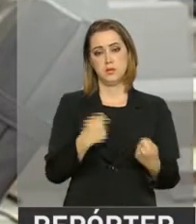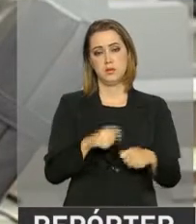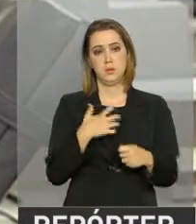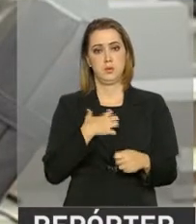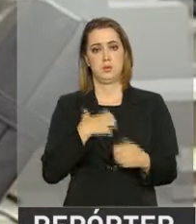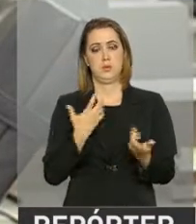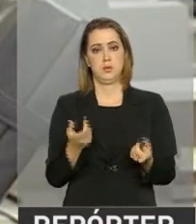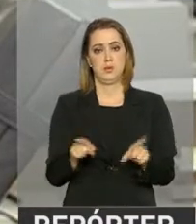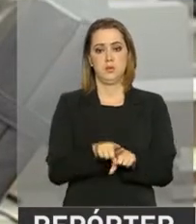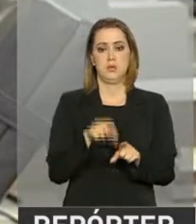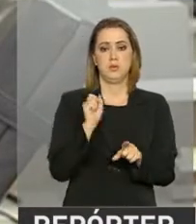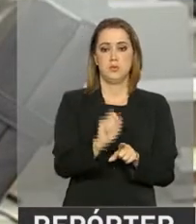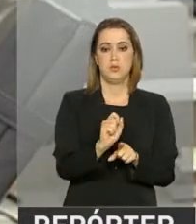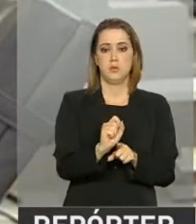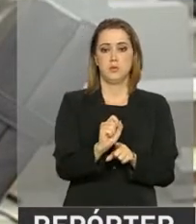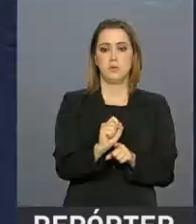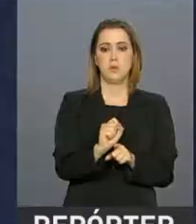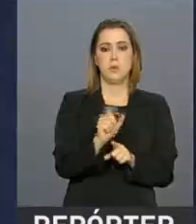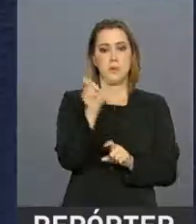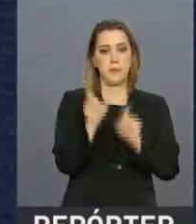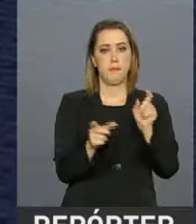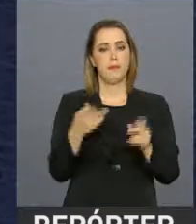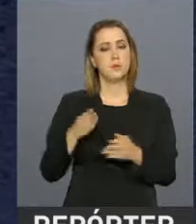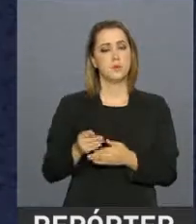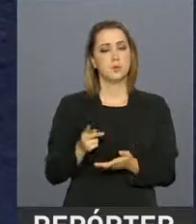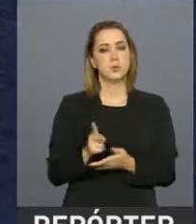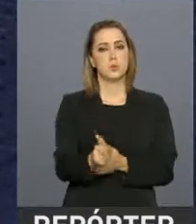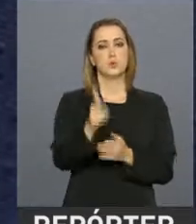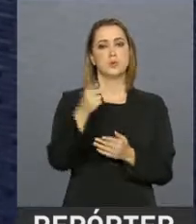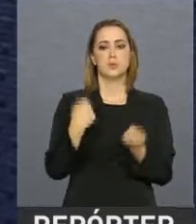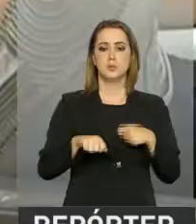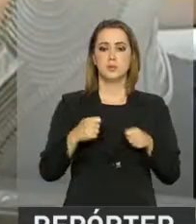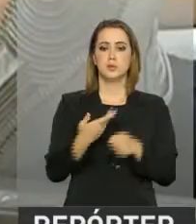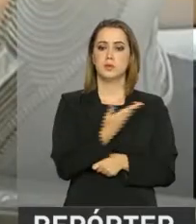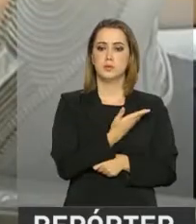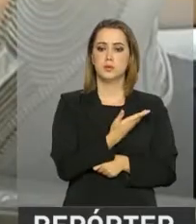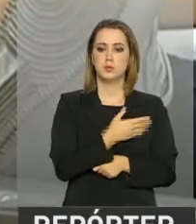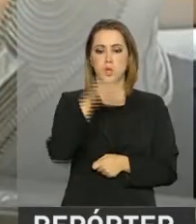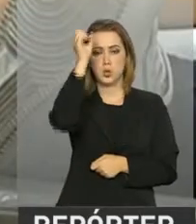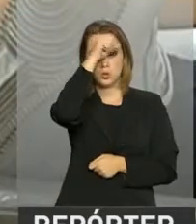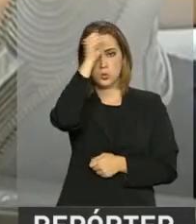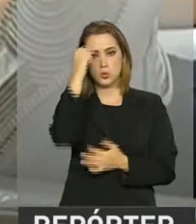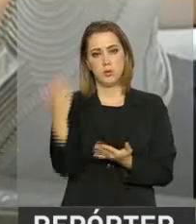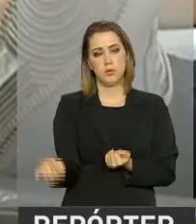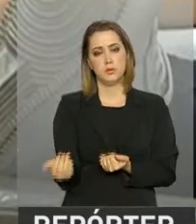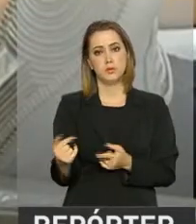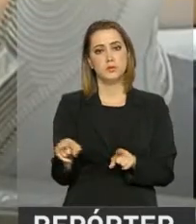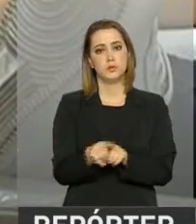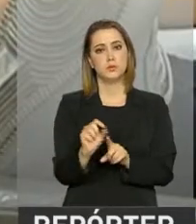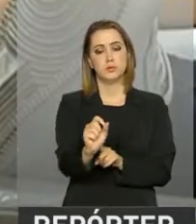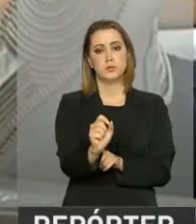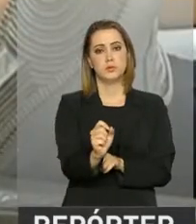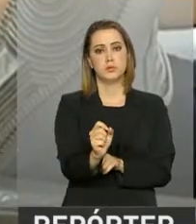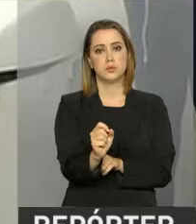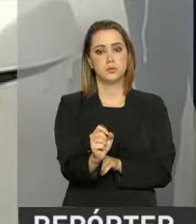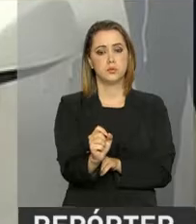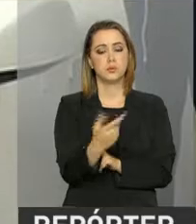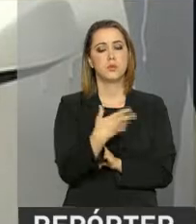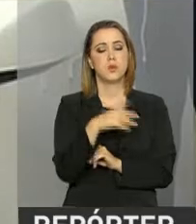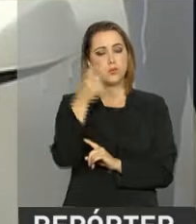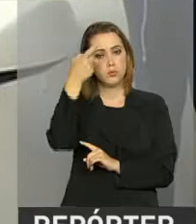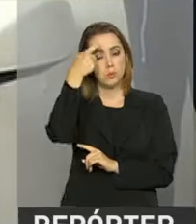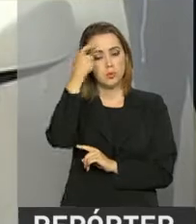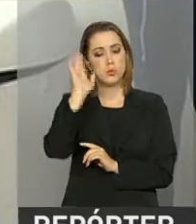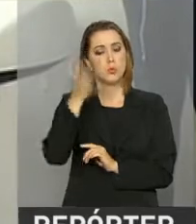mas não existe essa zona no paciente esses jovens aprendizes participarão de palestras de conscientização e já